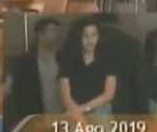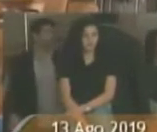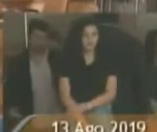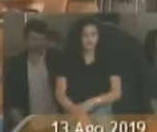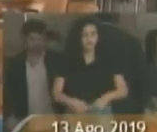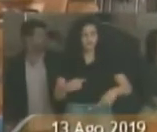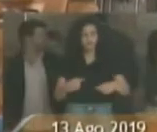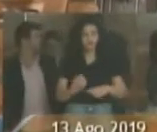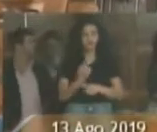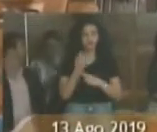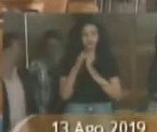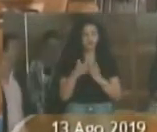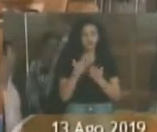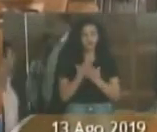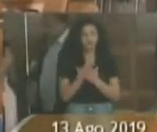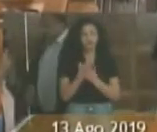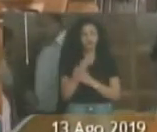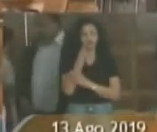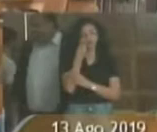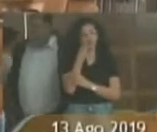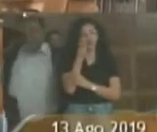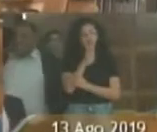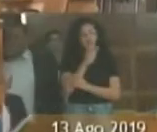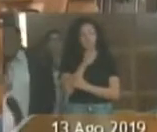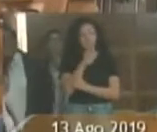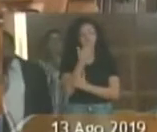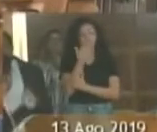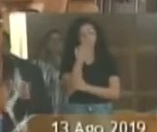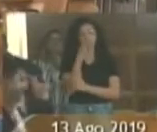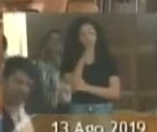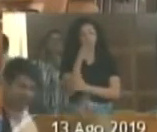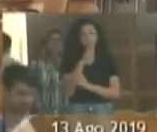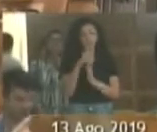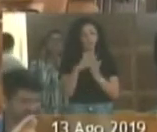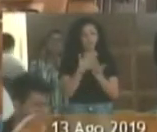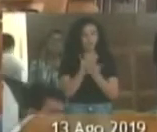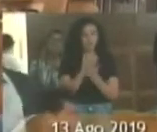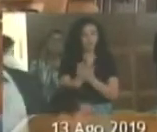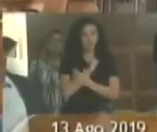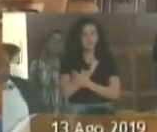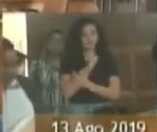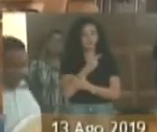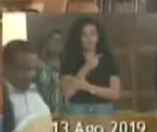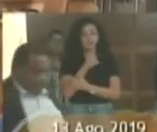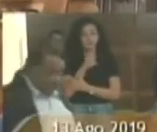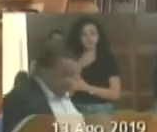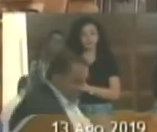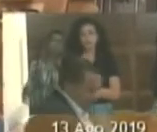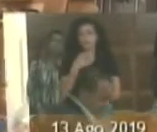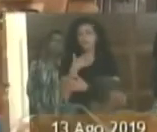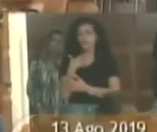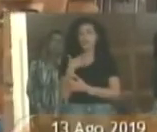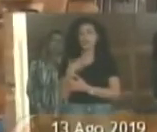Em discussão única, requerimento verbal de autoria do vereador Zé Augusto solicitou regime de urgência para o requerimento